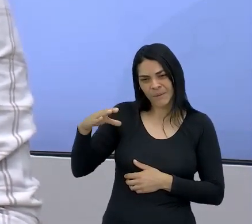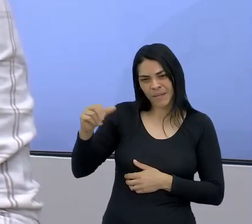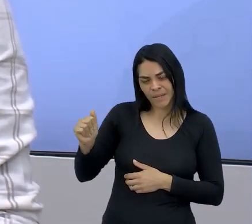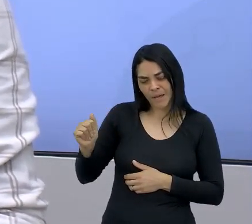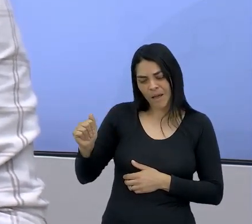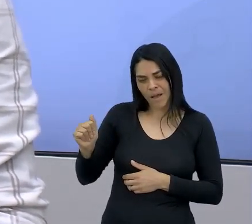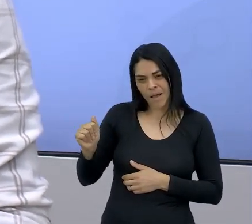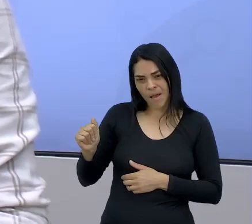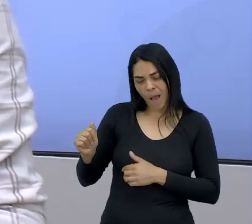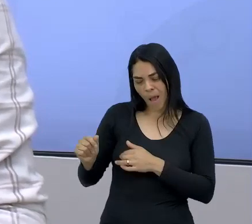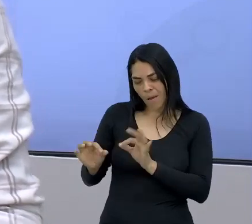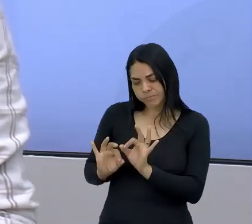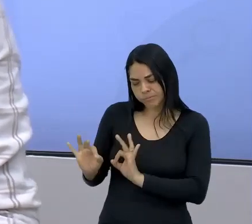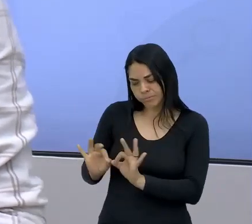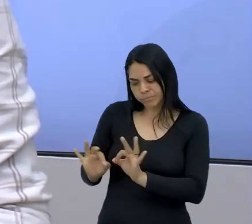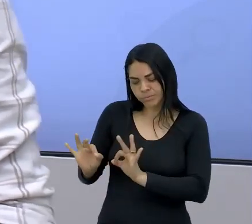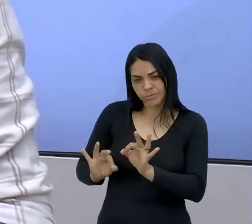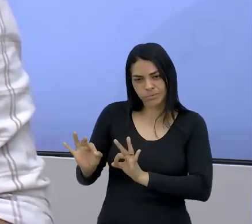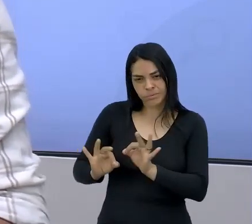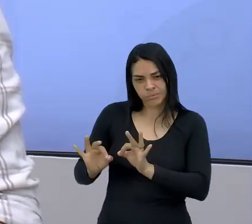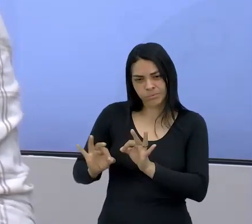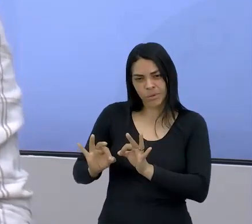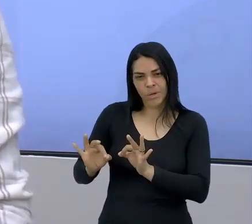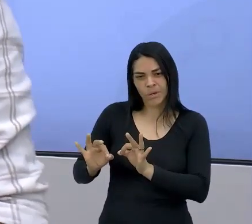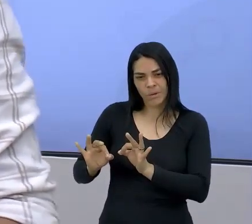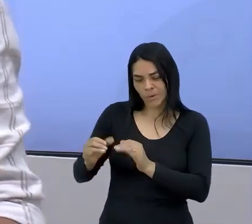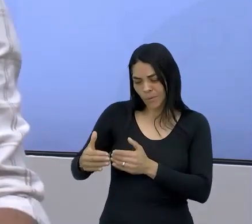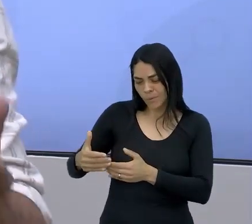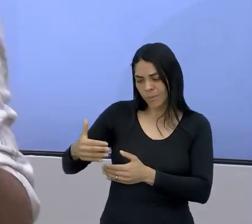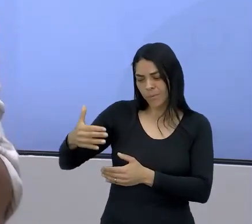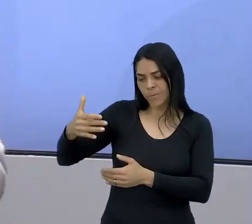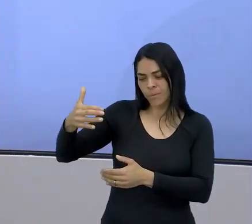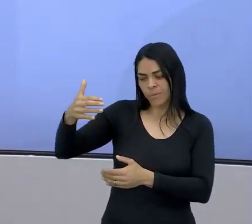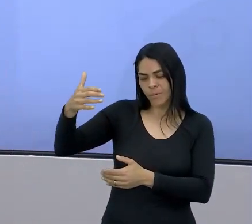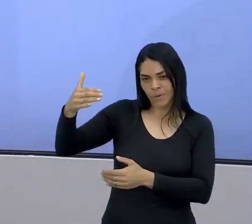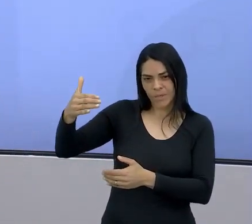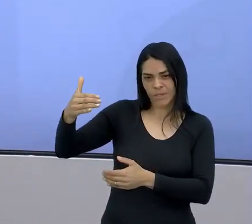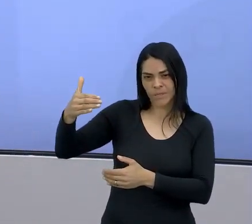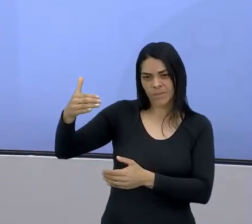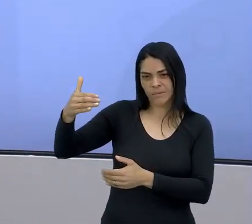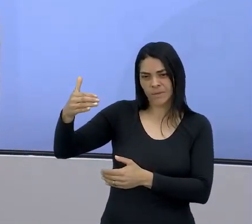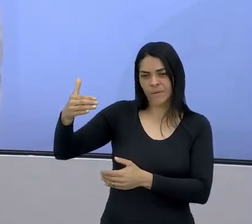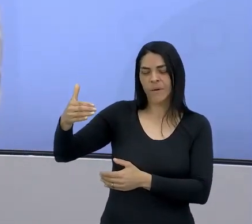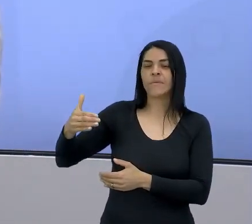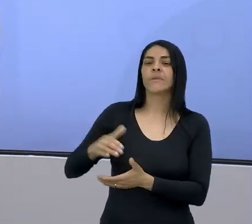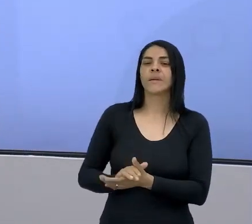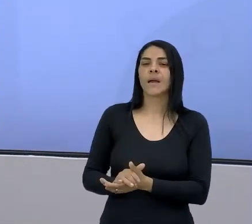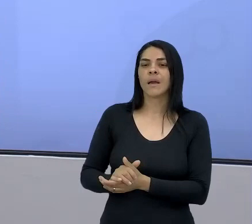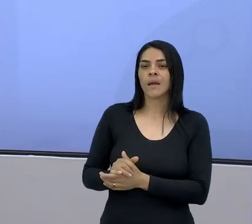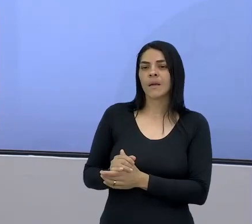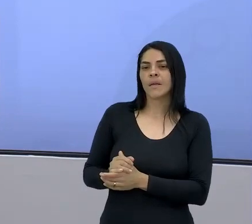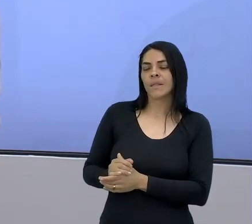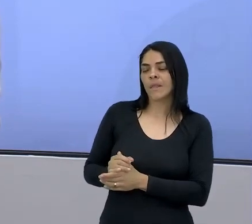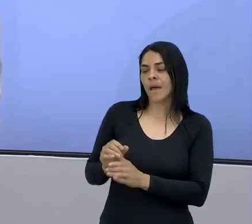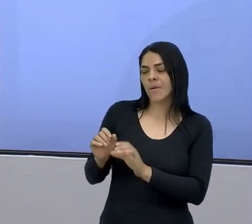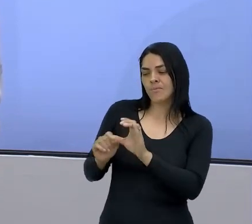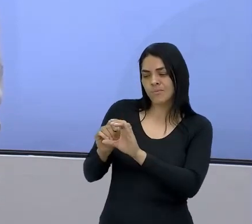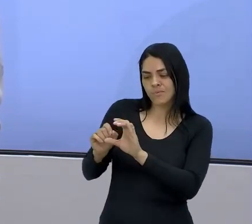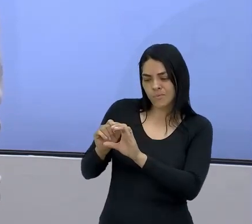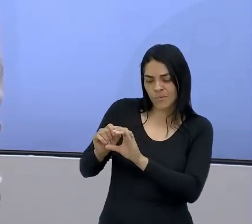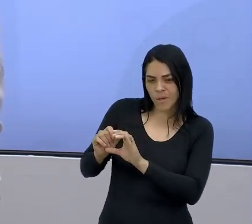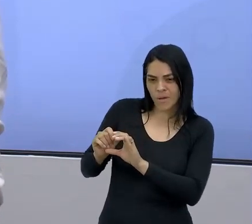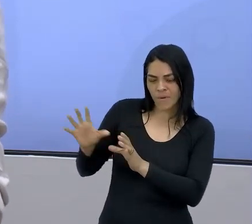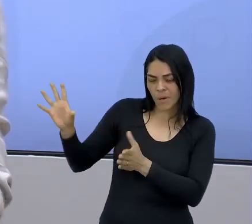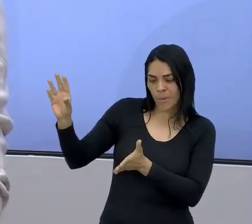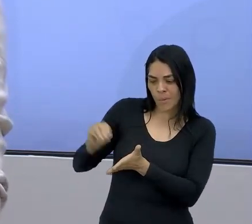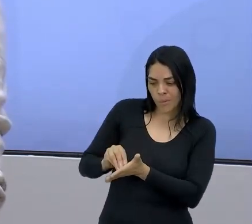computador e aí você vai fazer um upload, né? Você vai subir esses comandos para a placa, vai ficar gravado na placa e mesmo que você não